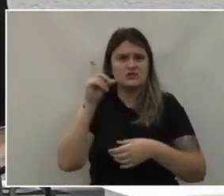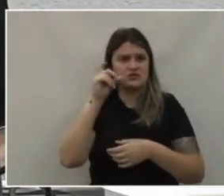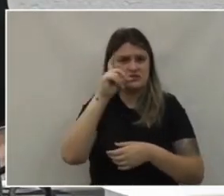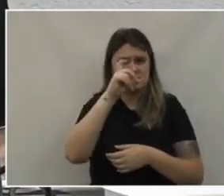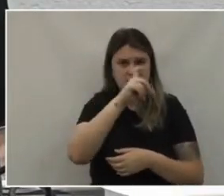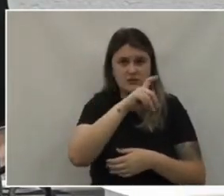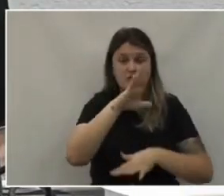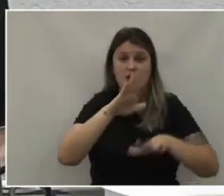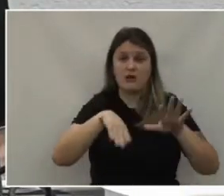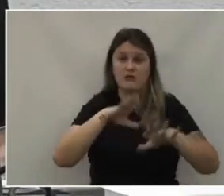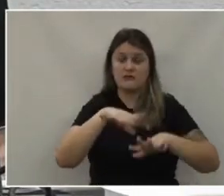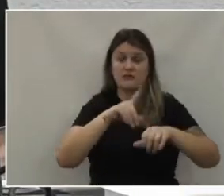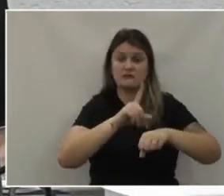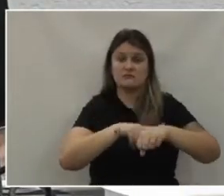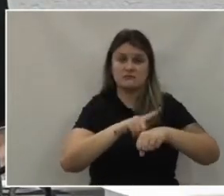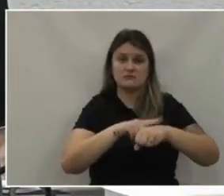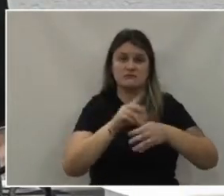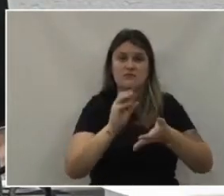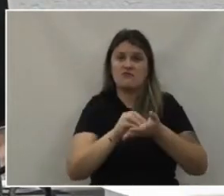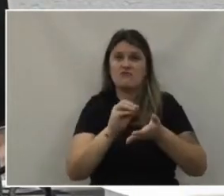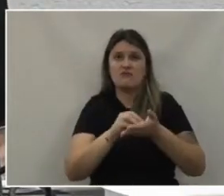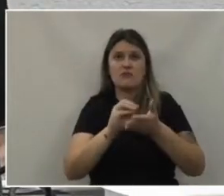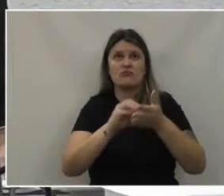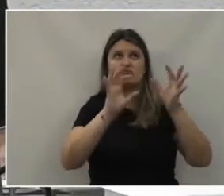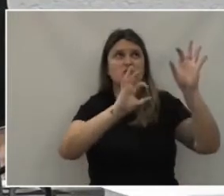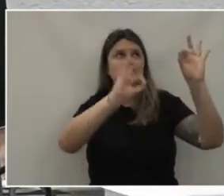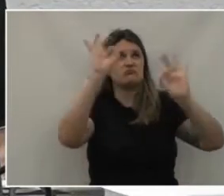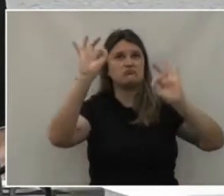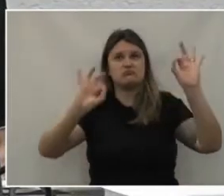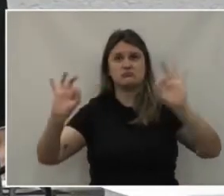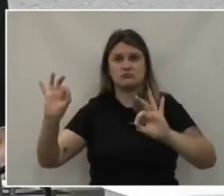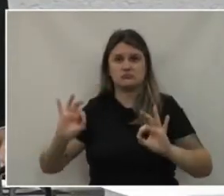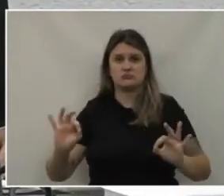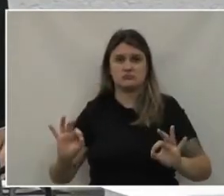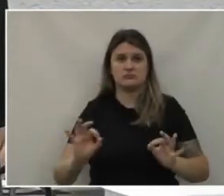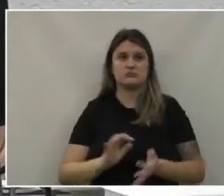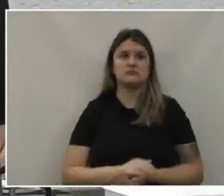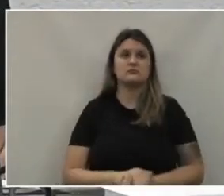mais acentuado devido à falta de estrutura mínima do ambiente.